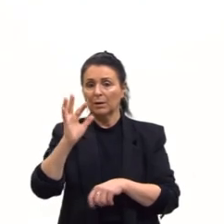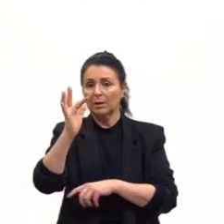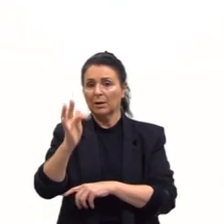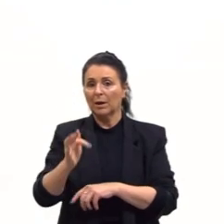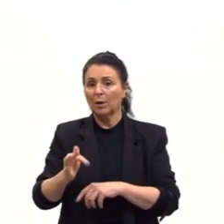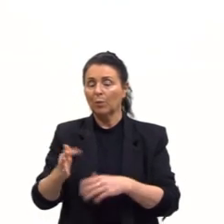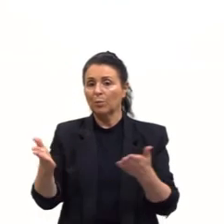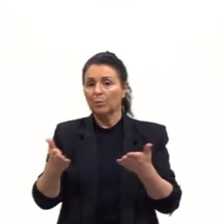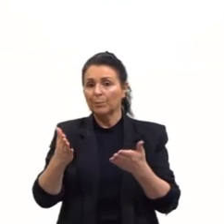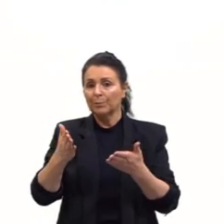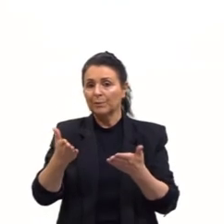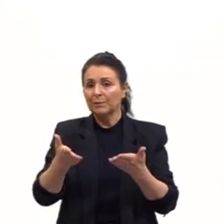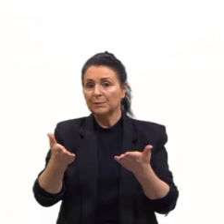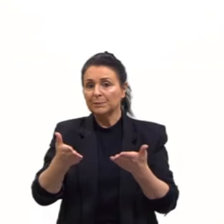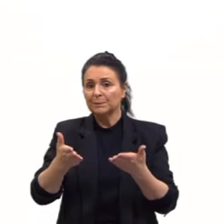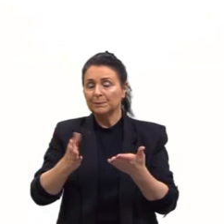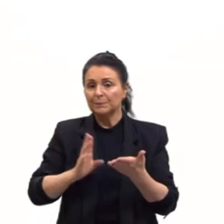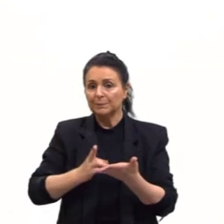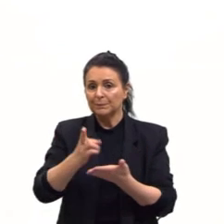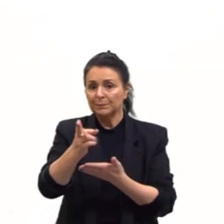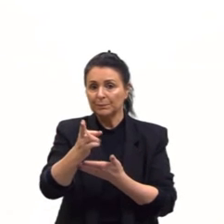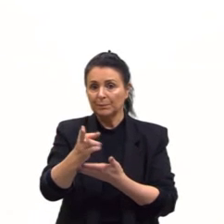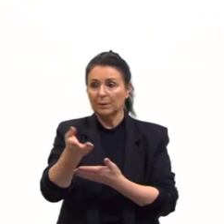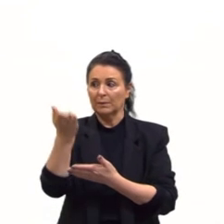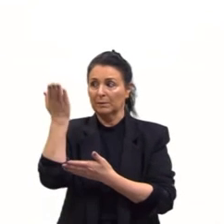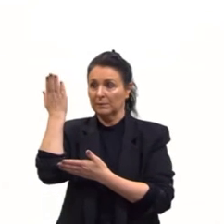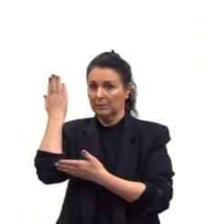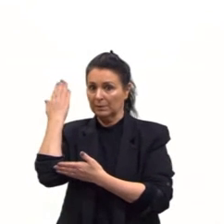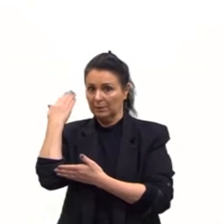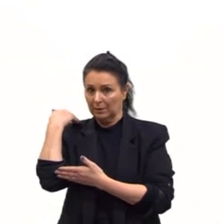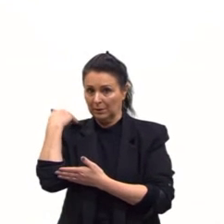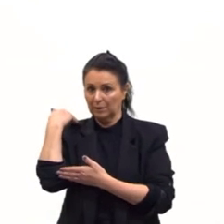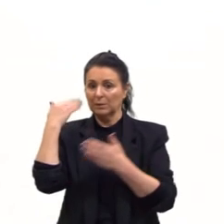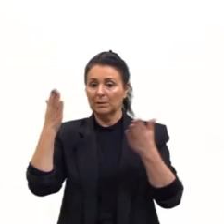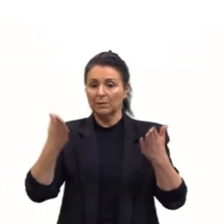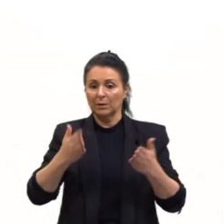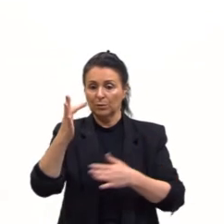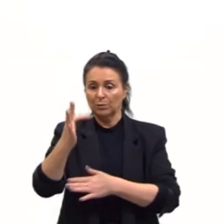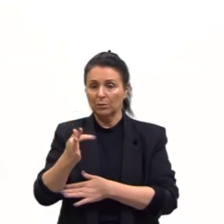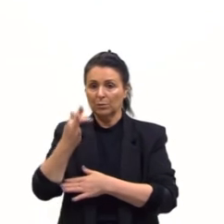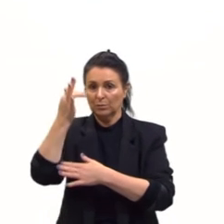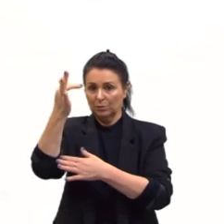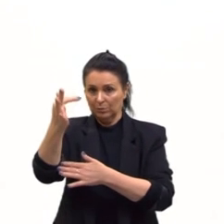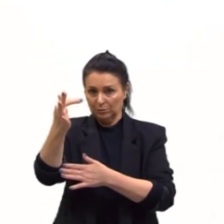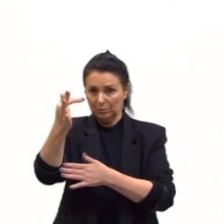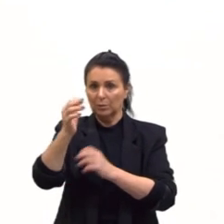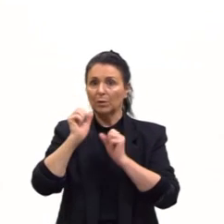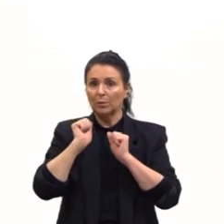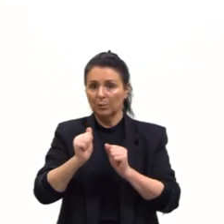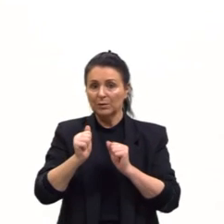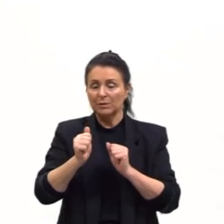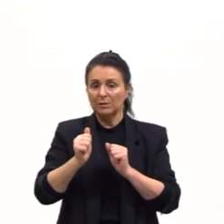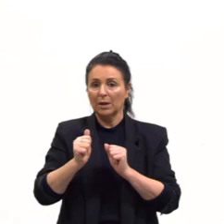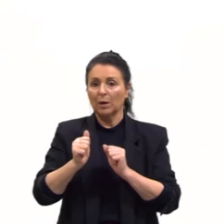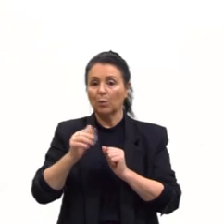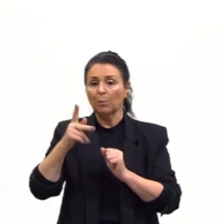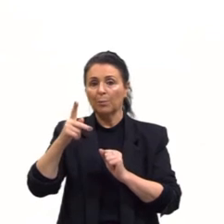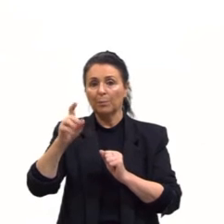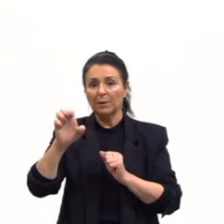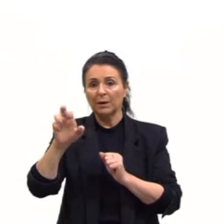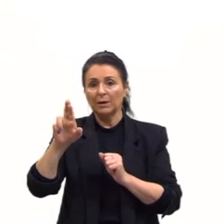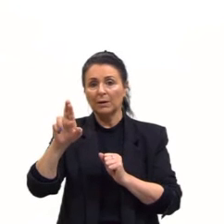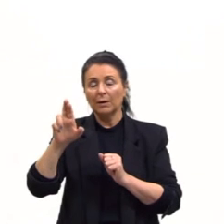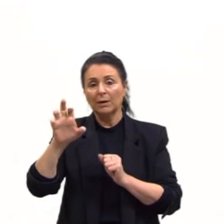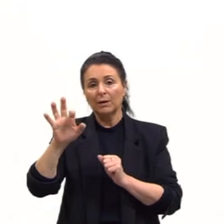são todos os tempos verbais presente passado e futuro que podem ser usados como perfeito continuar E essas